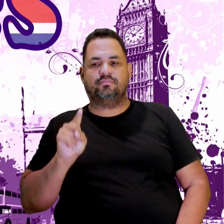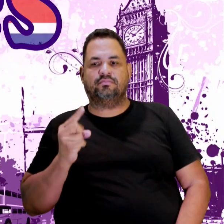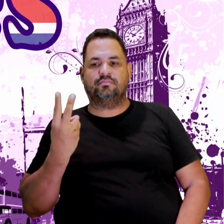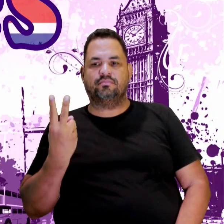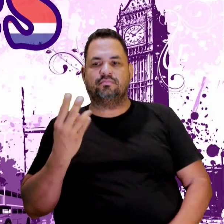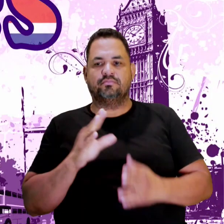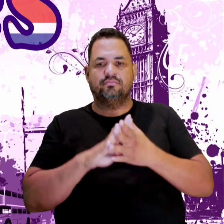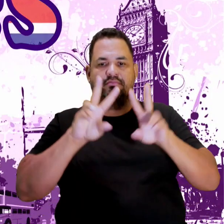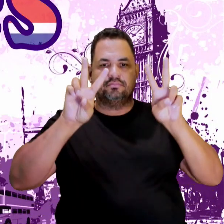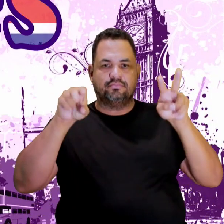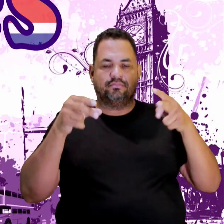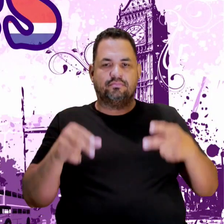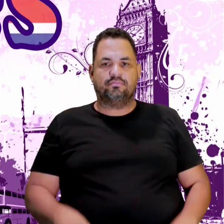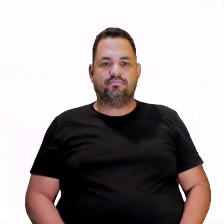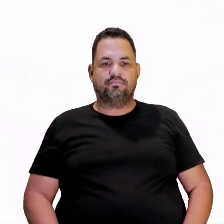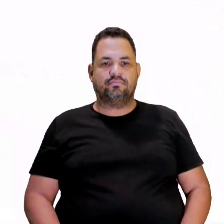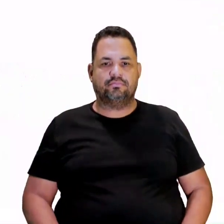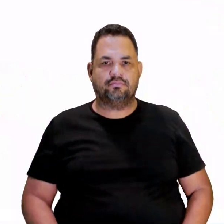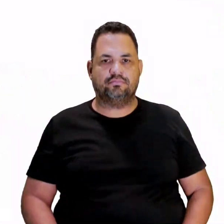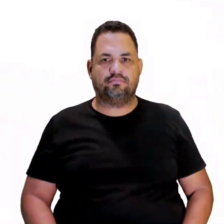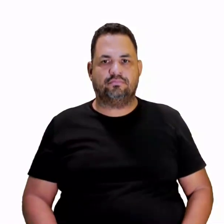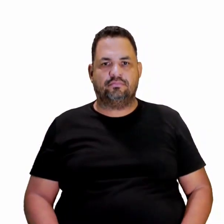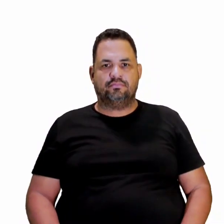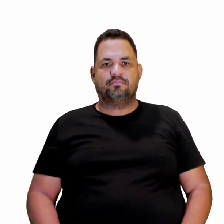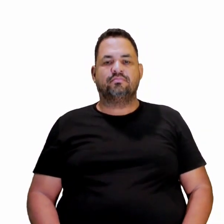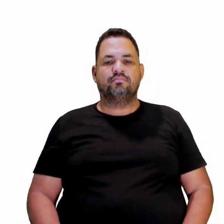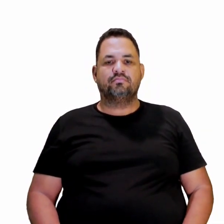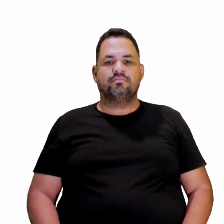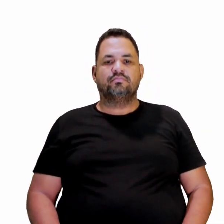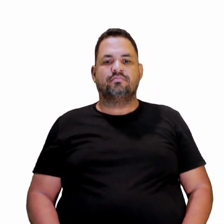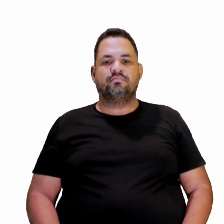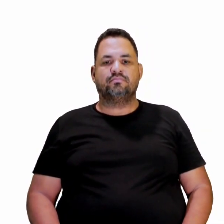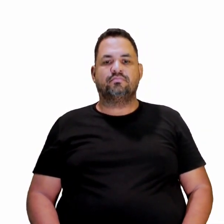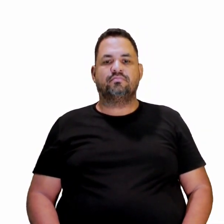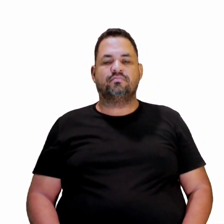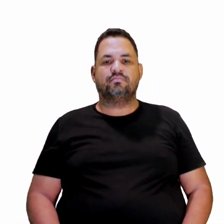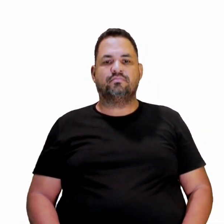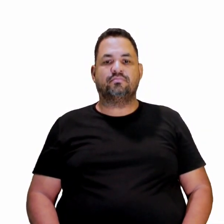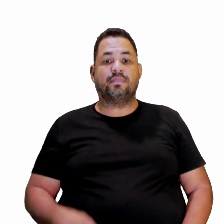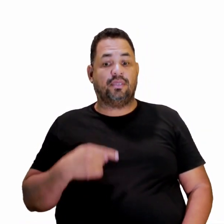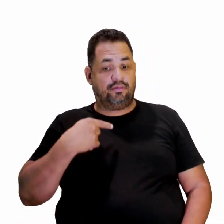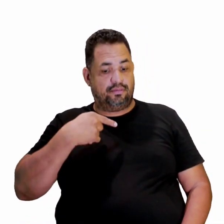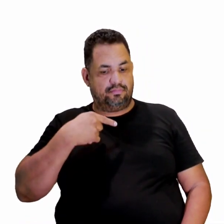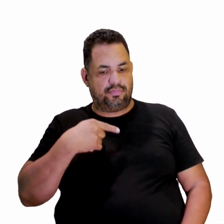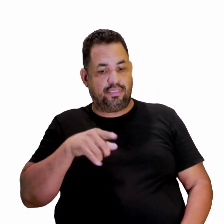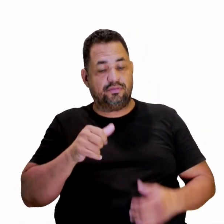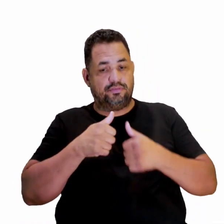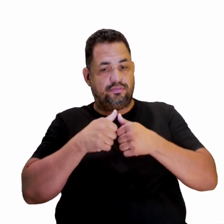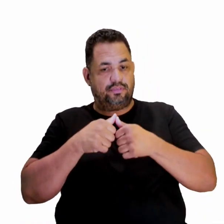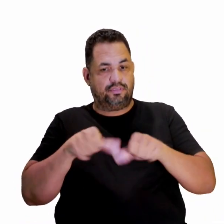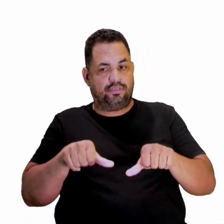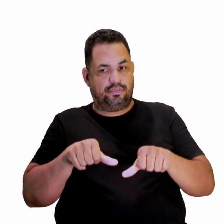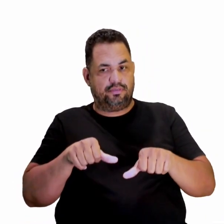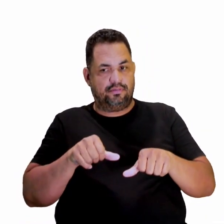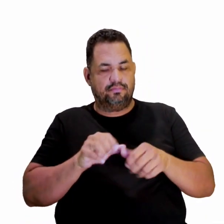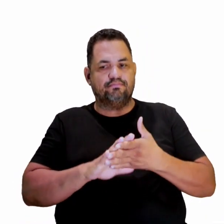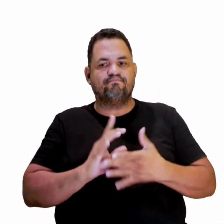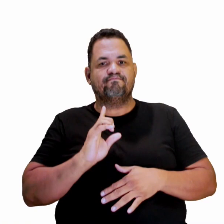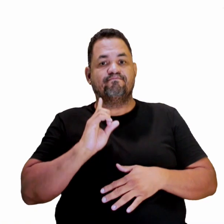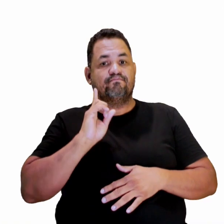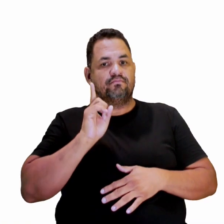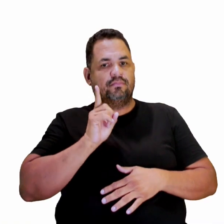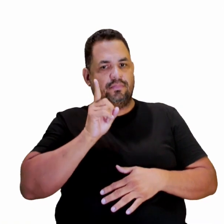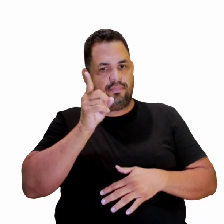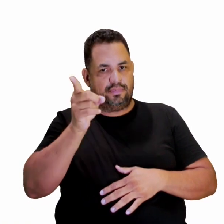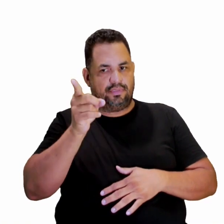aula foi aquele I will be there, eu estarei lá. Eu falo eu vou porque a gente tem esse costume de